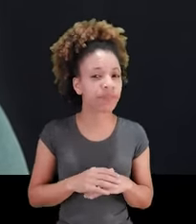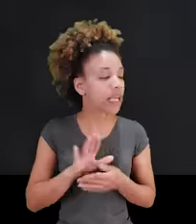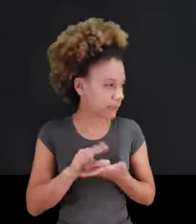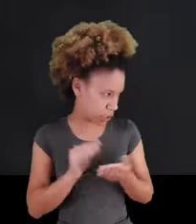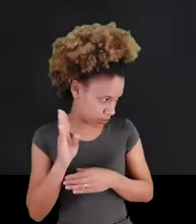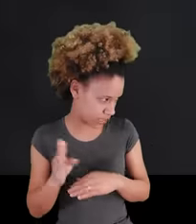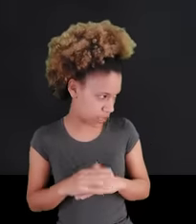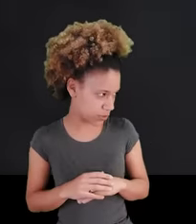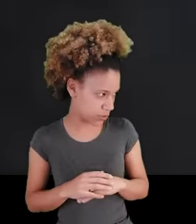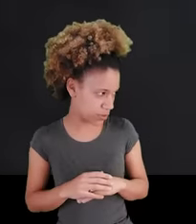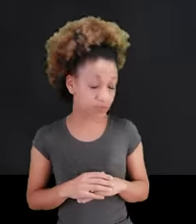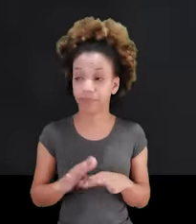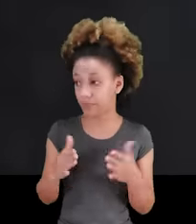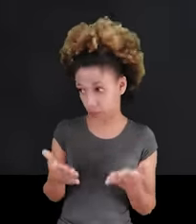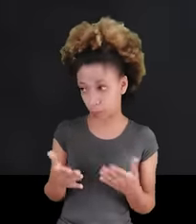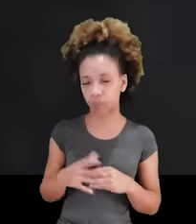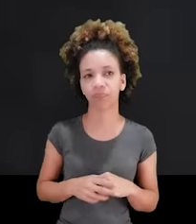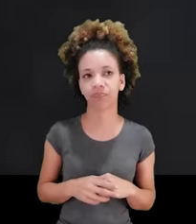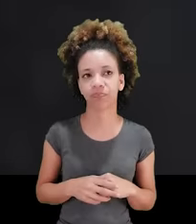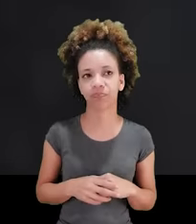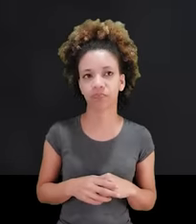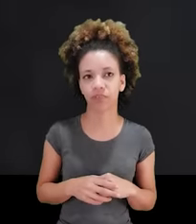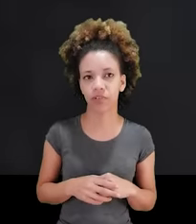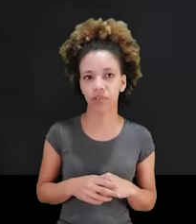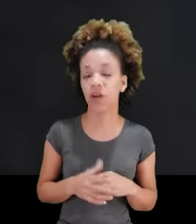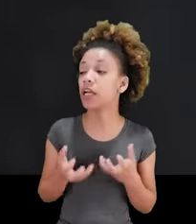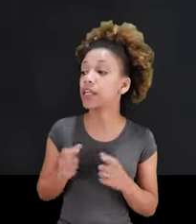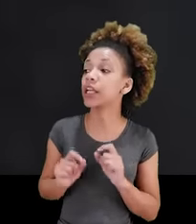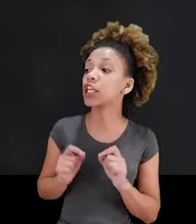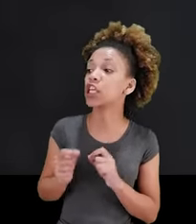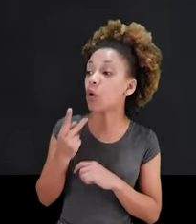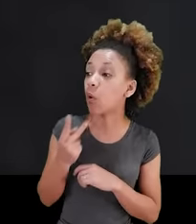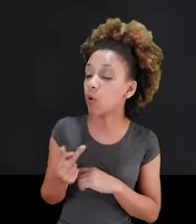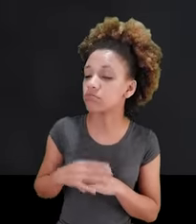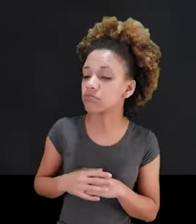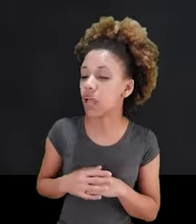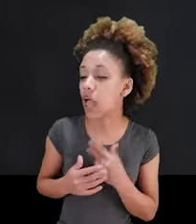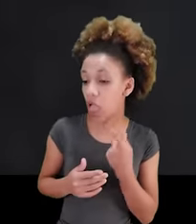brasileiro. Então, o que é que eu quero? O que quer que eu conte? Eu conto que...